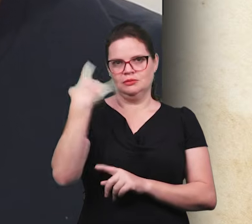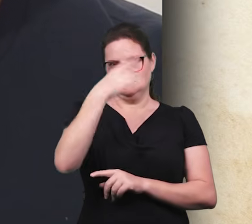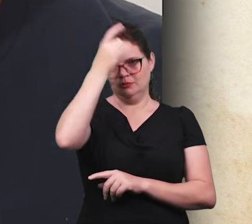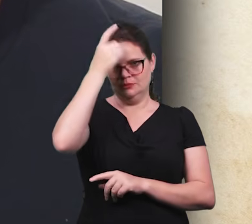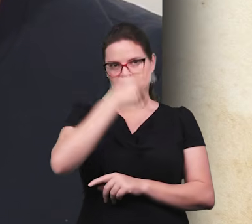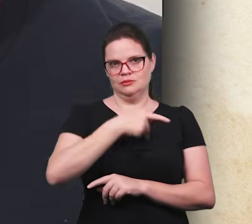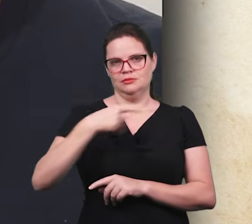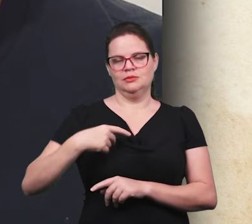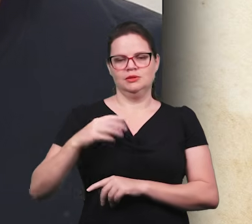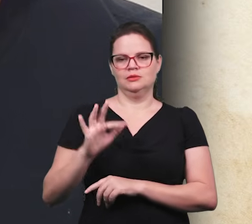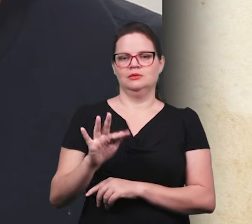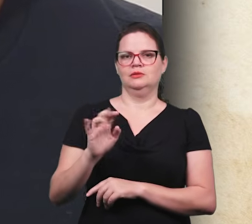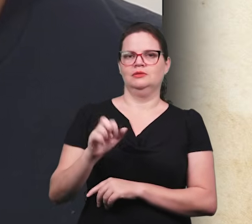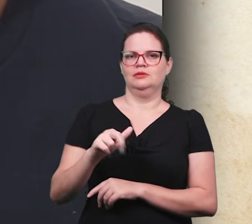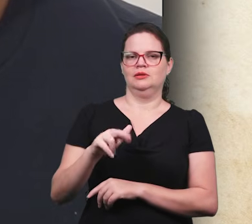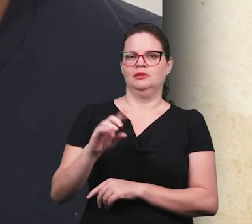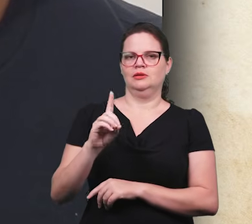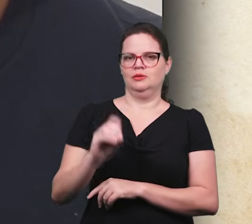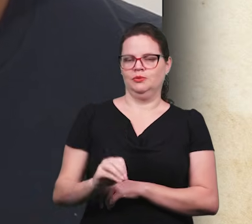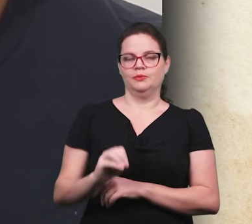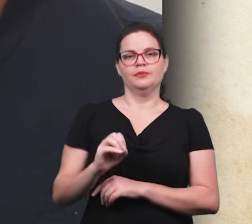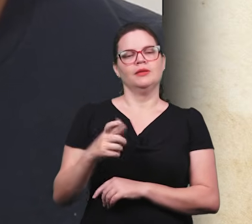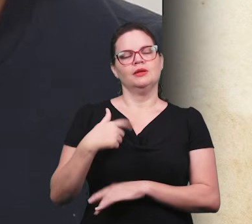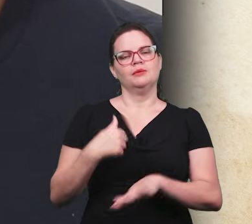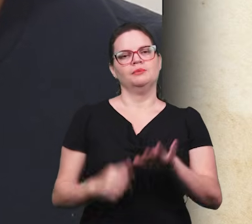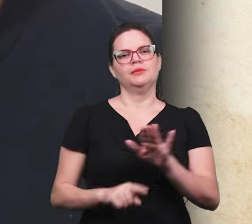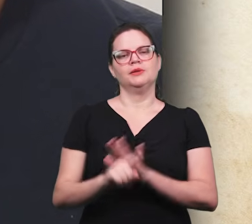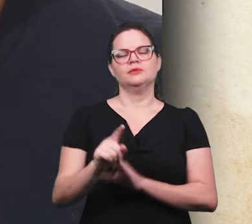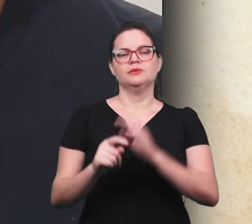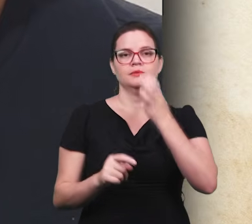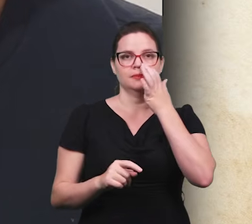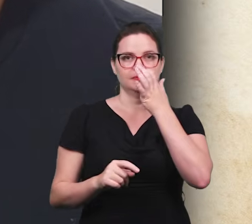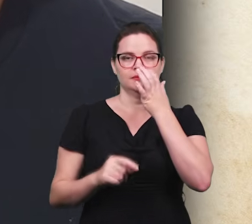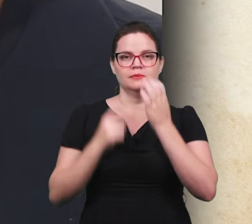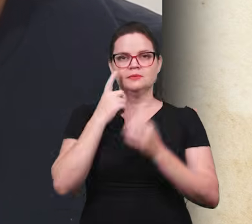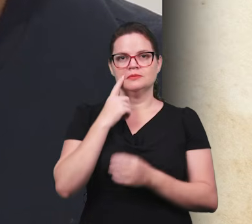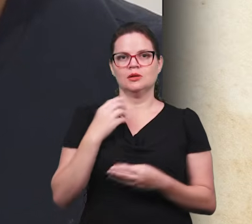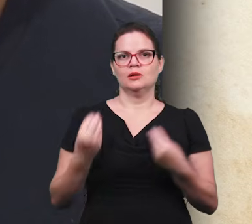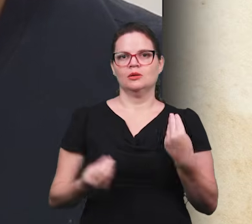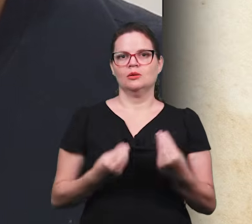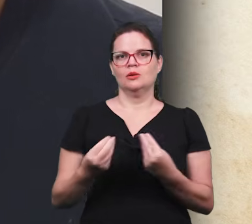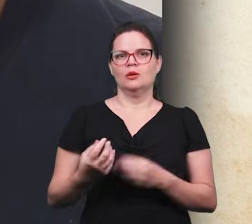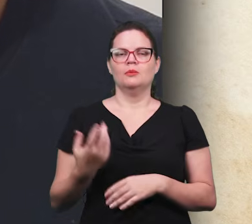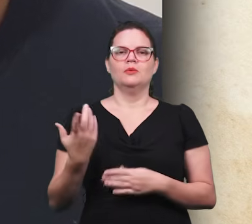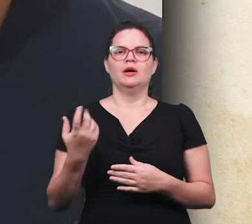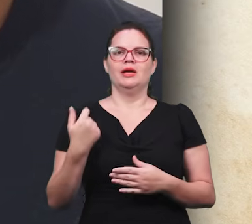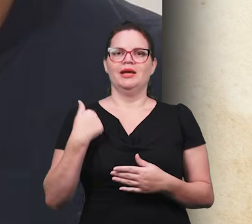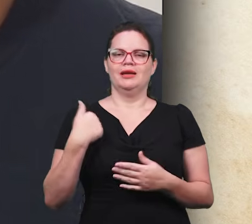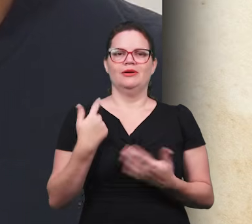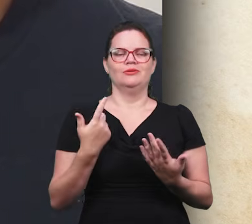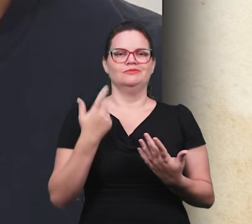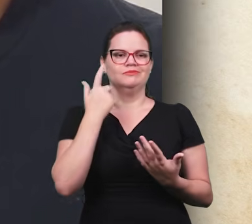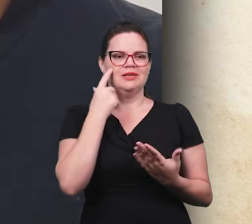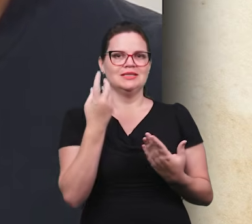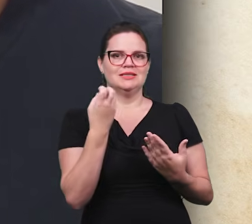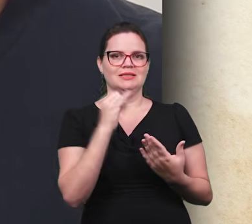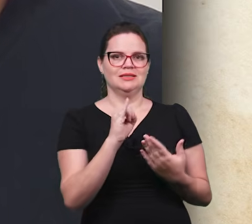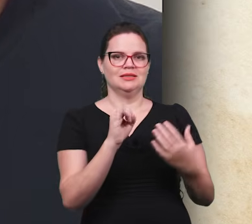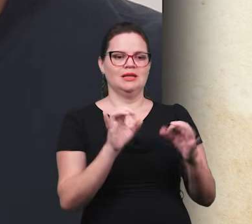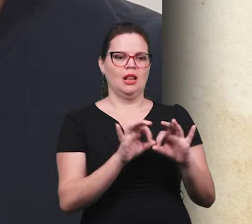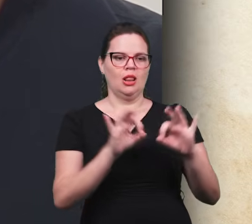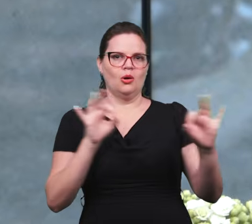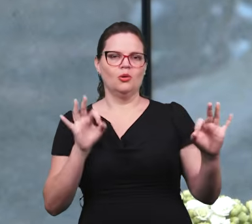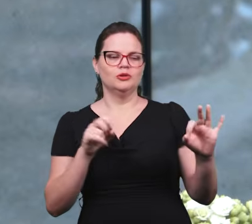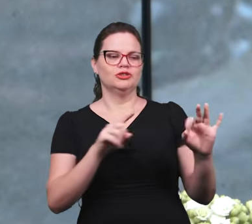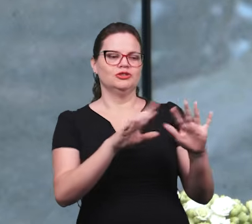pastor Fernando Rangel, e a minha pergunta é: como lidar com o afastamento de familiares e amigos quando estamos de